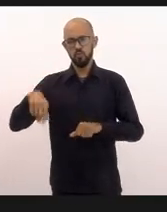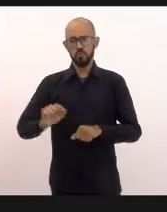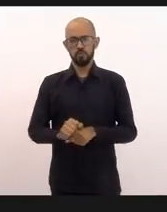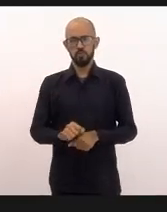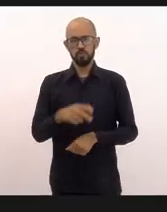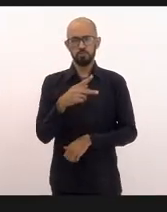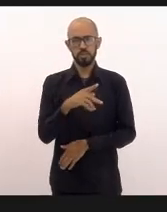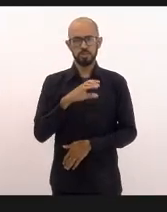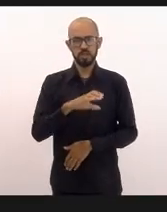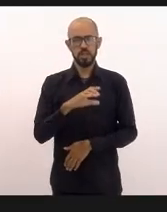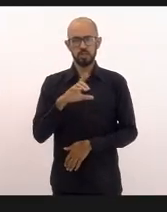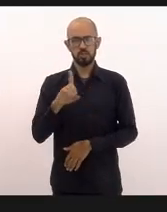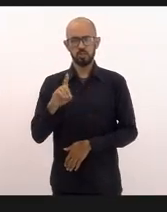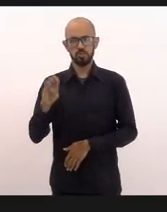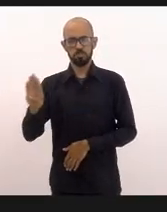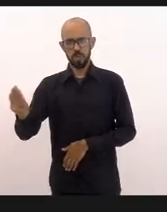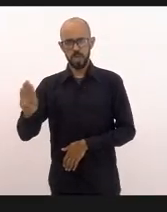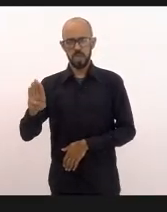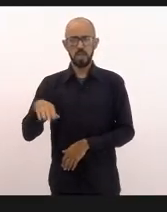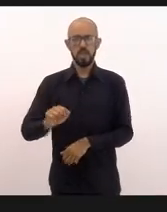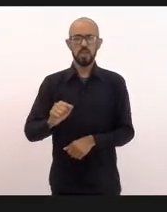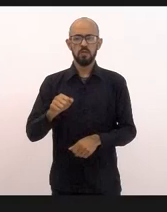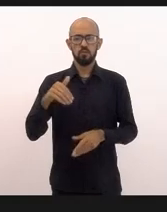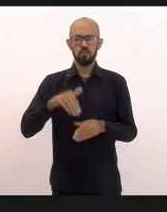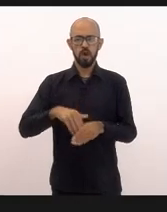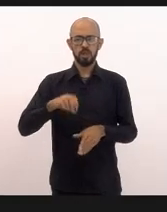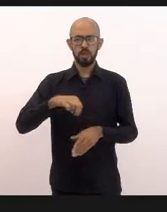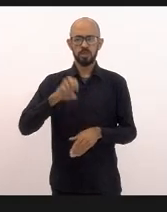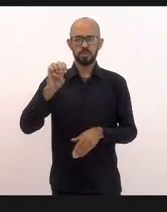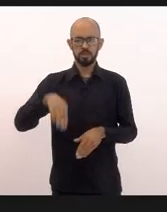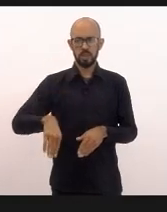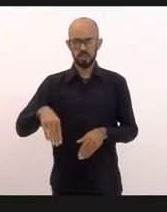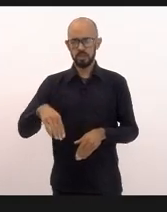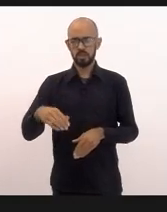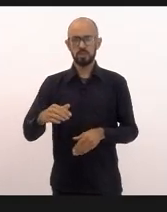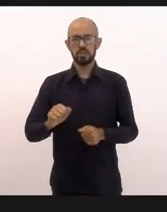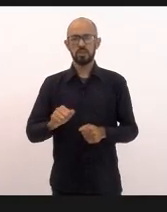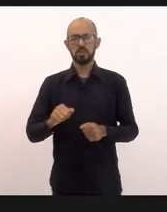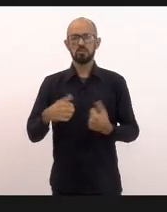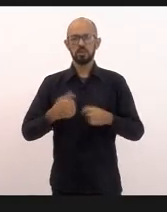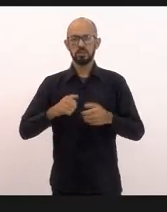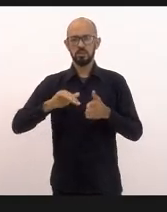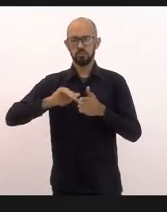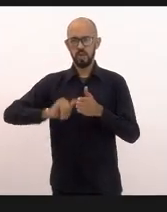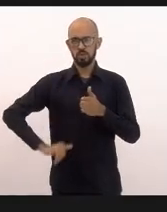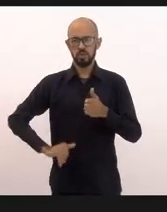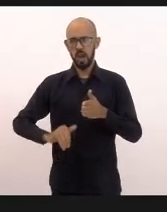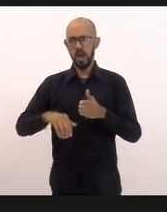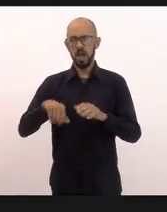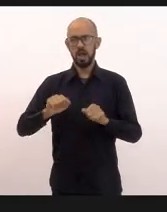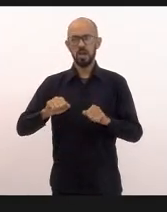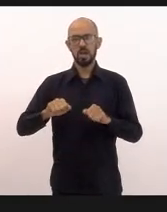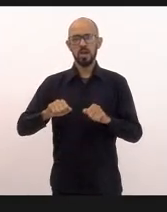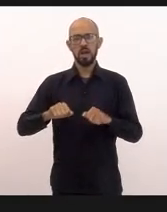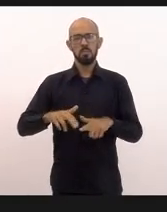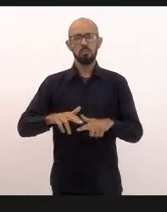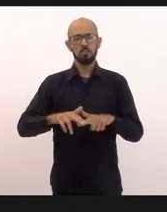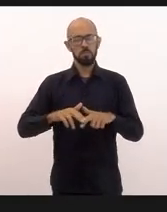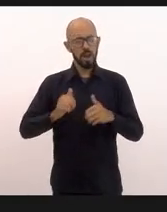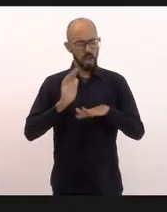sim, rejeitamos esse veto e temos aqui que derrubar em prol da